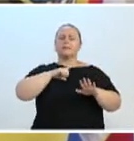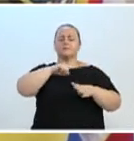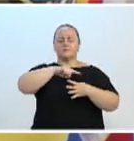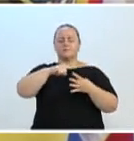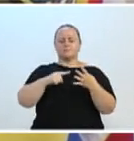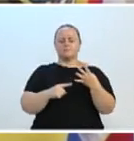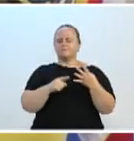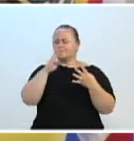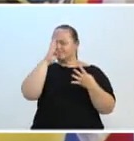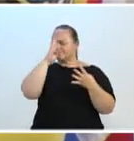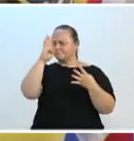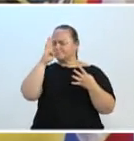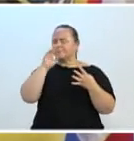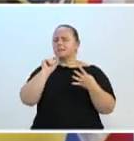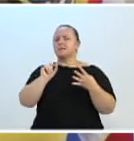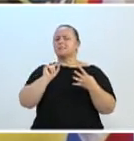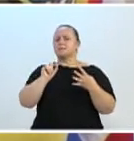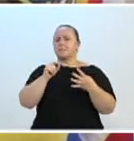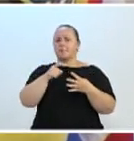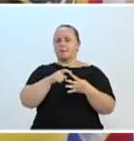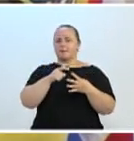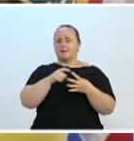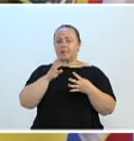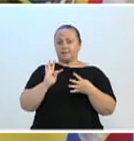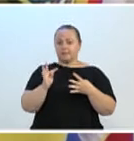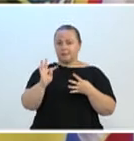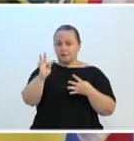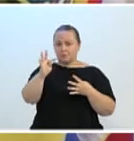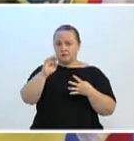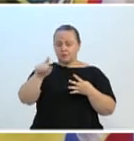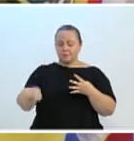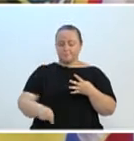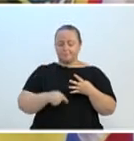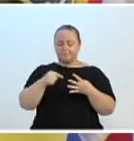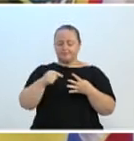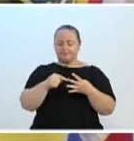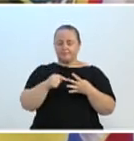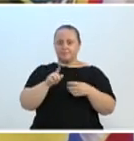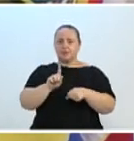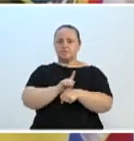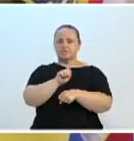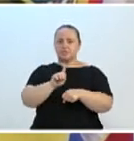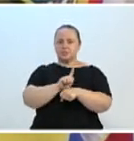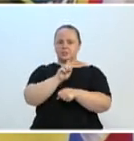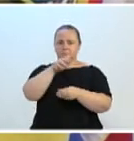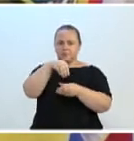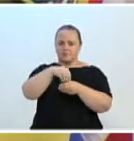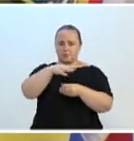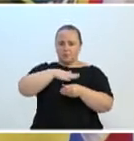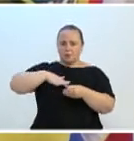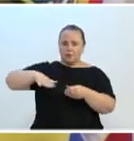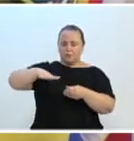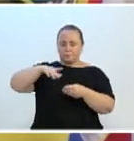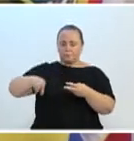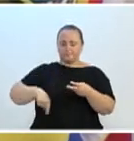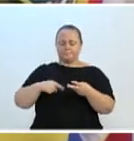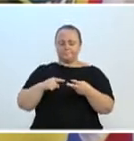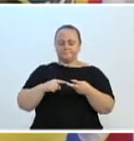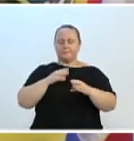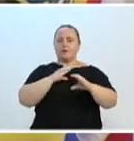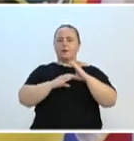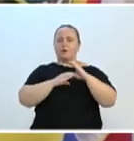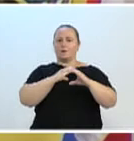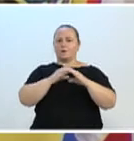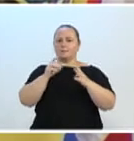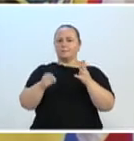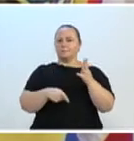de intervenção. Um eixo tecnológico, um eixo de gestão interna, um eixo de comunicação, um